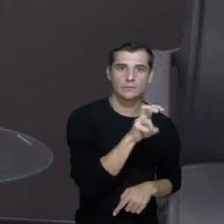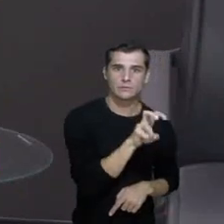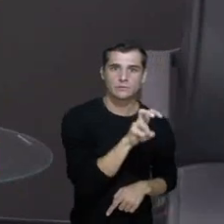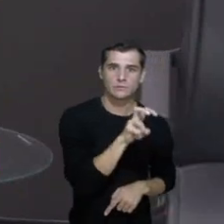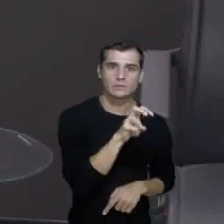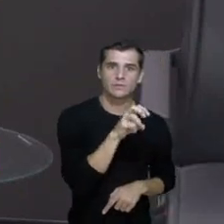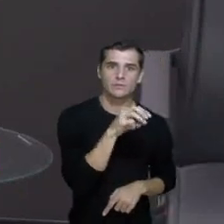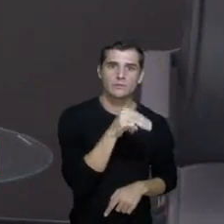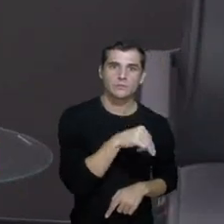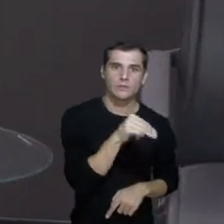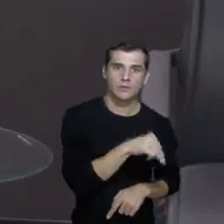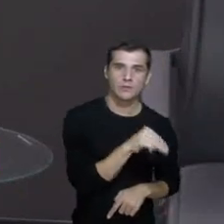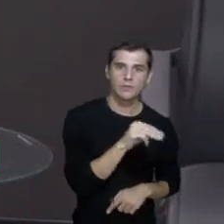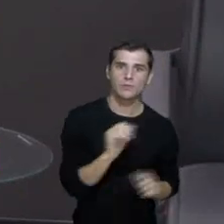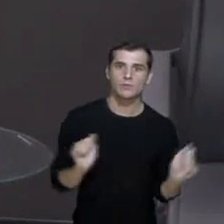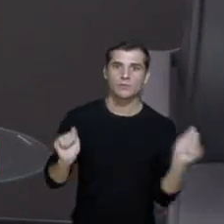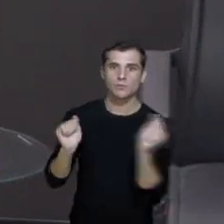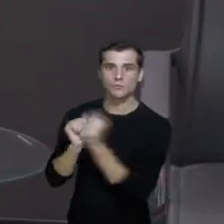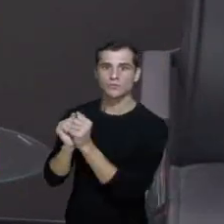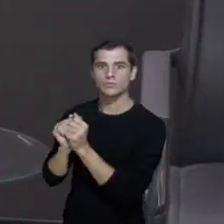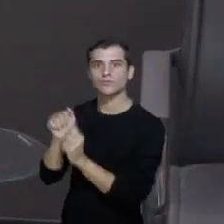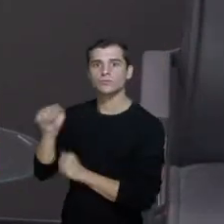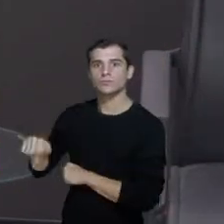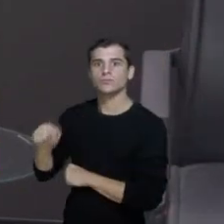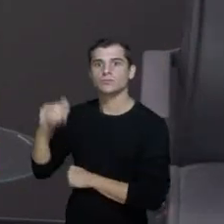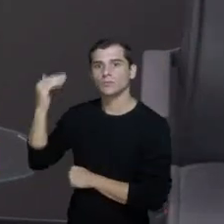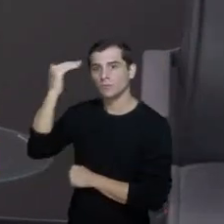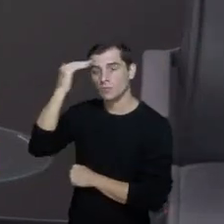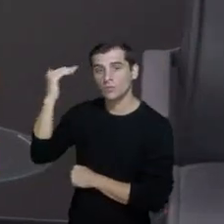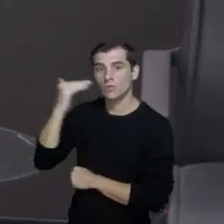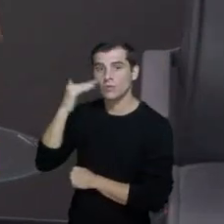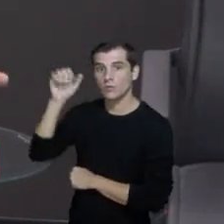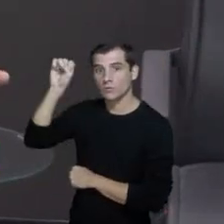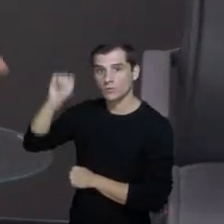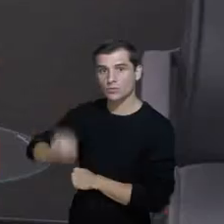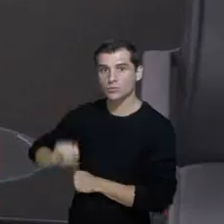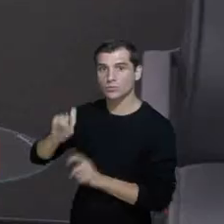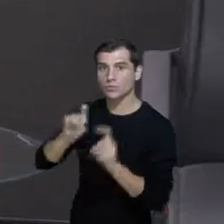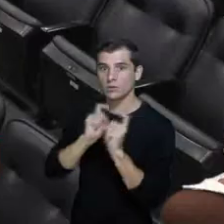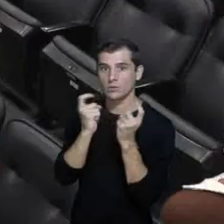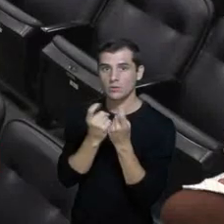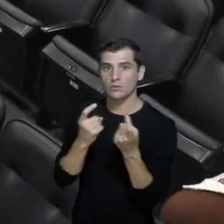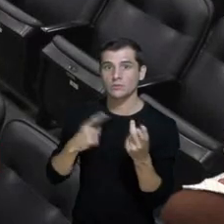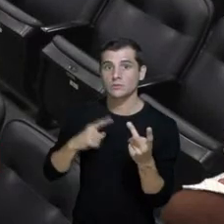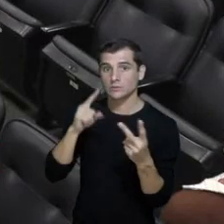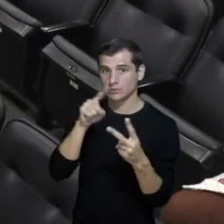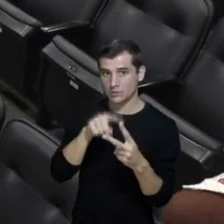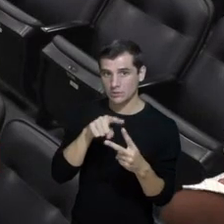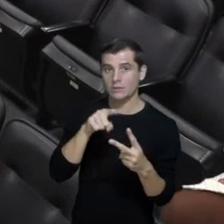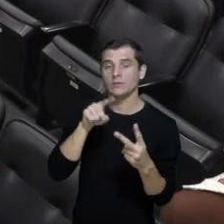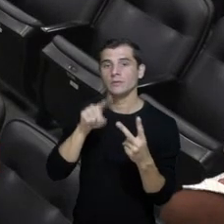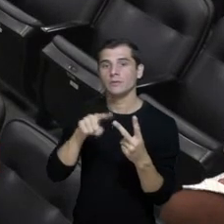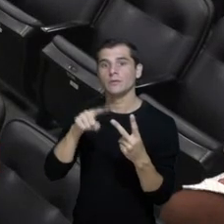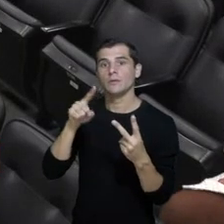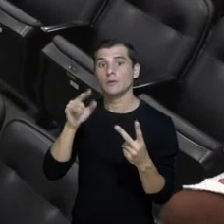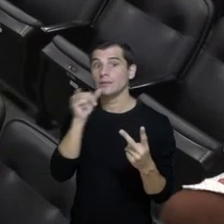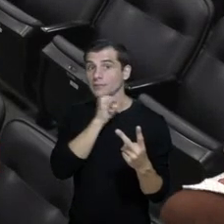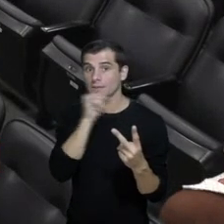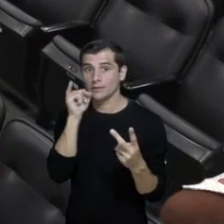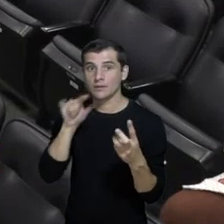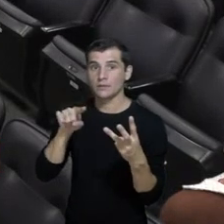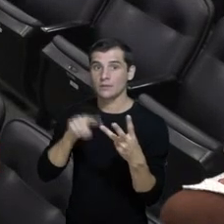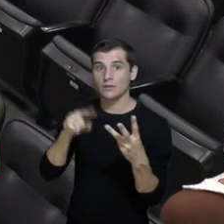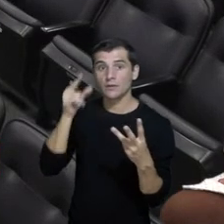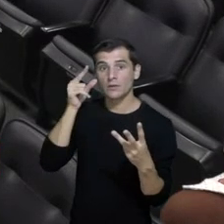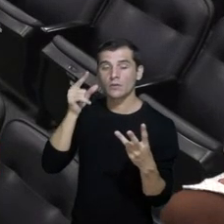ONU sul-coreano estava eu adelita uma italiana e dois japoneses E logicamente ele não